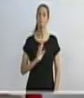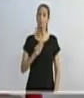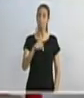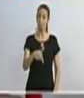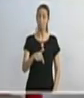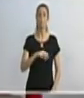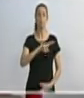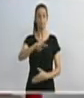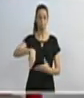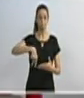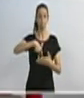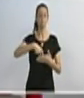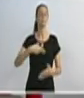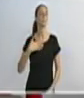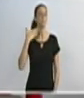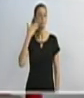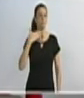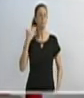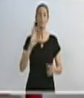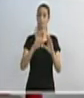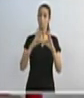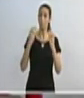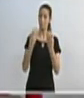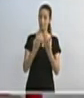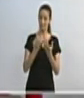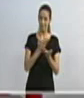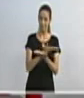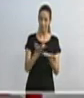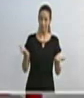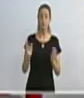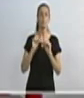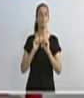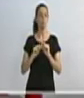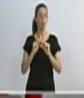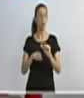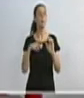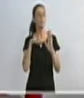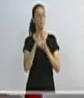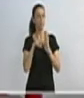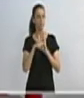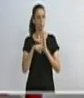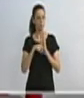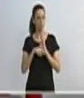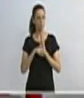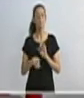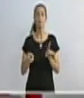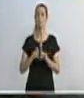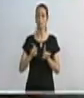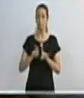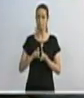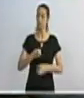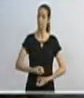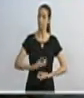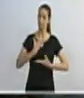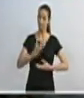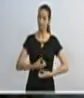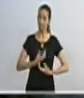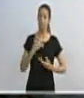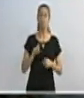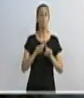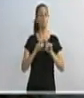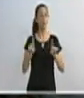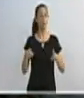os pronunciamentos, a comunidade em geral poderá formular perguntas e fazer suas manifestações.